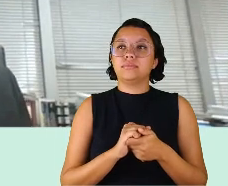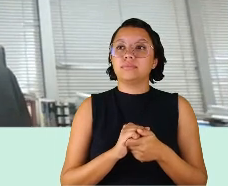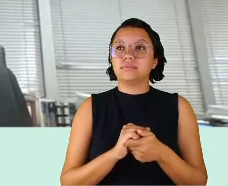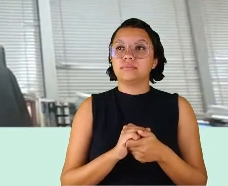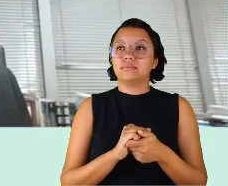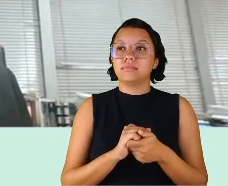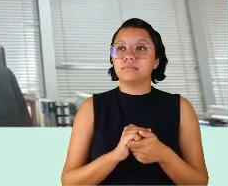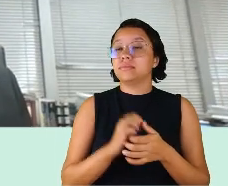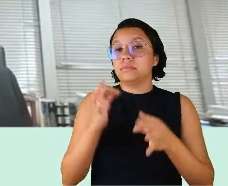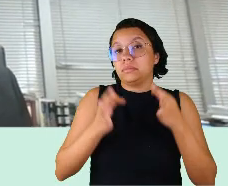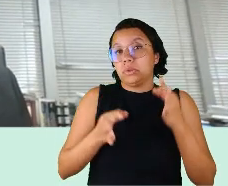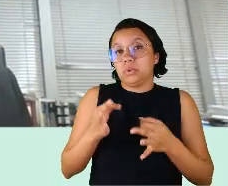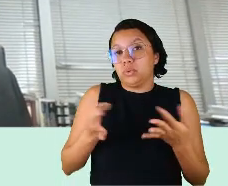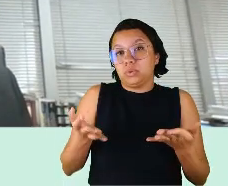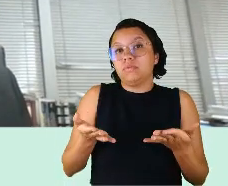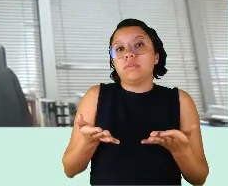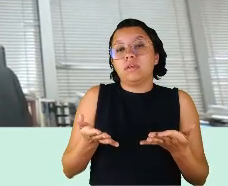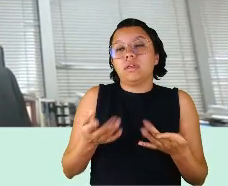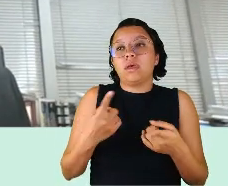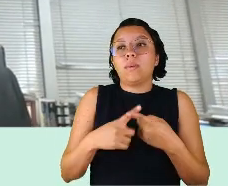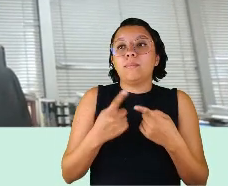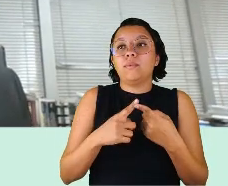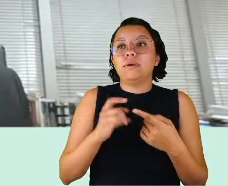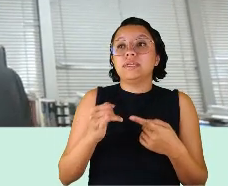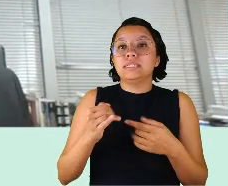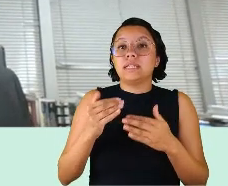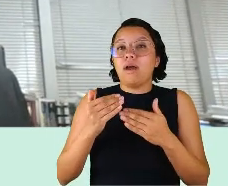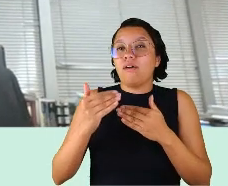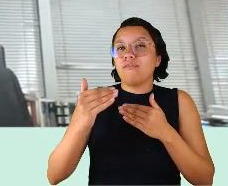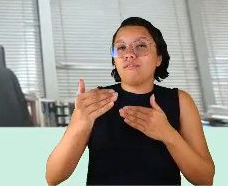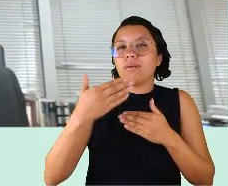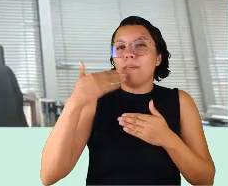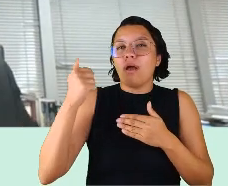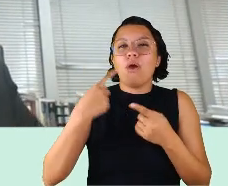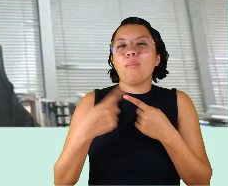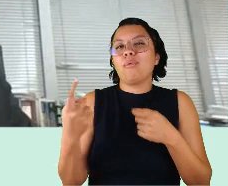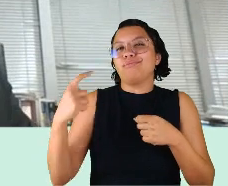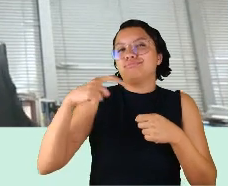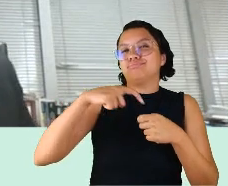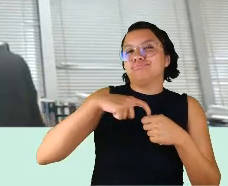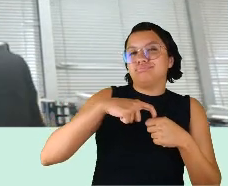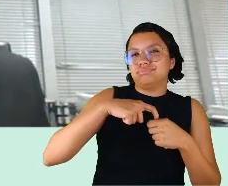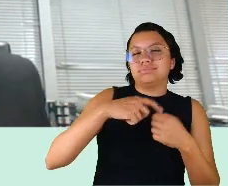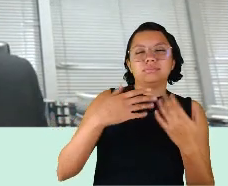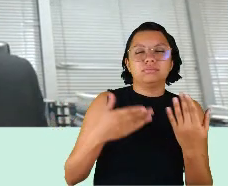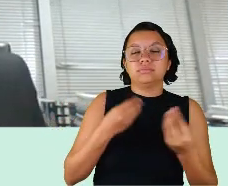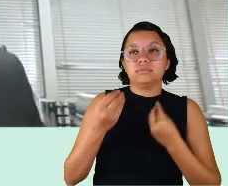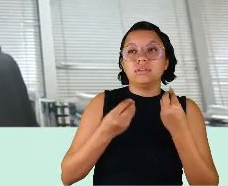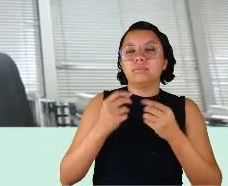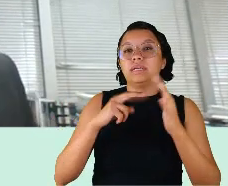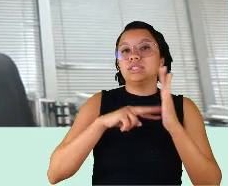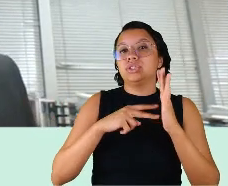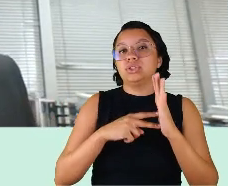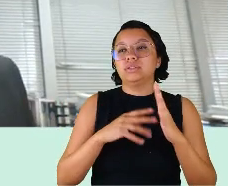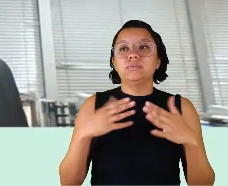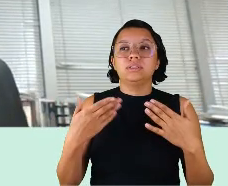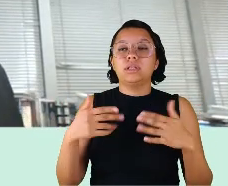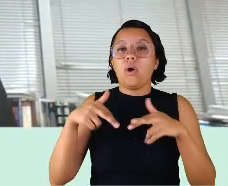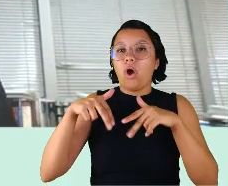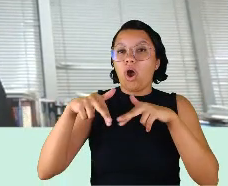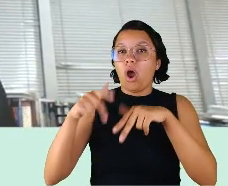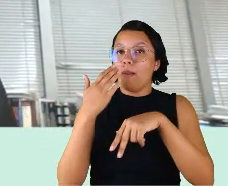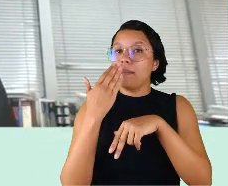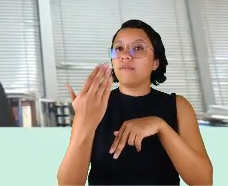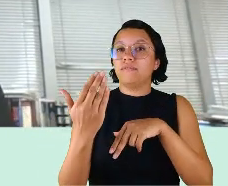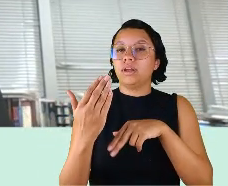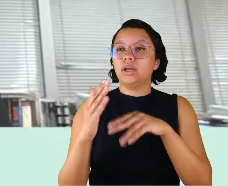ela se justifica, né? Porque se está indo melhor, por que nós vamos voltar para trás? Então não faz mais sentido, né? A gente tem que caminhar para frente.